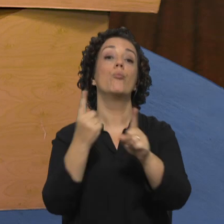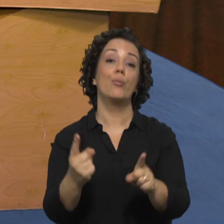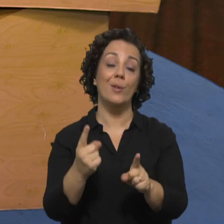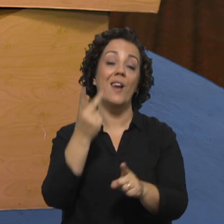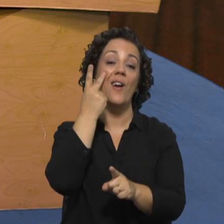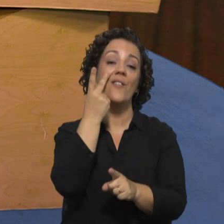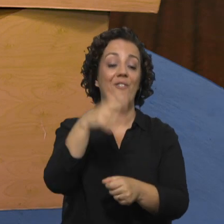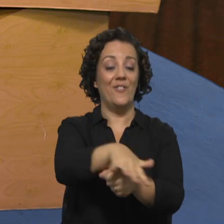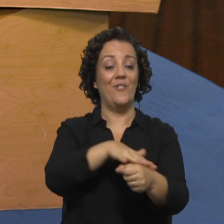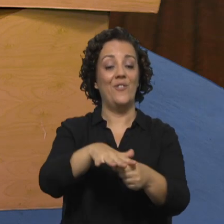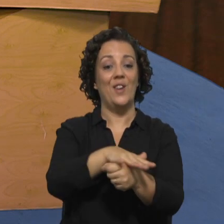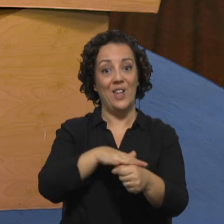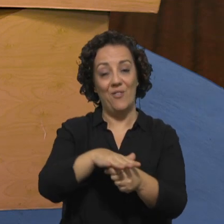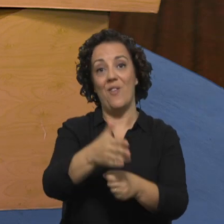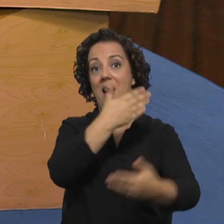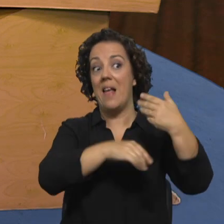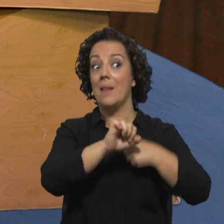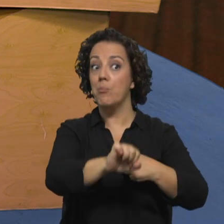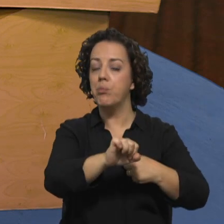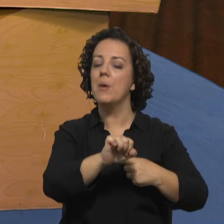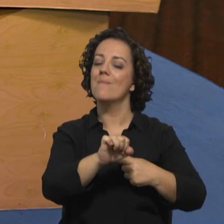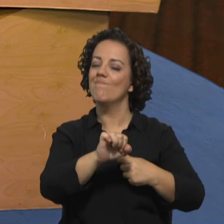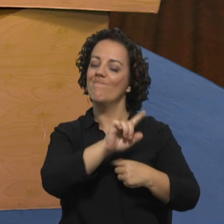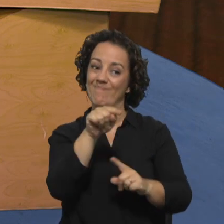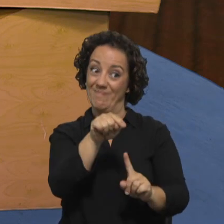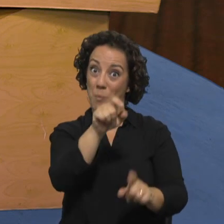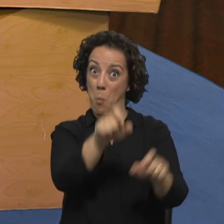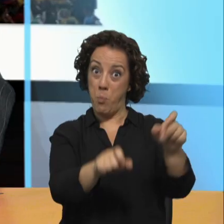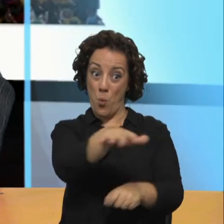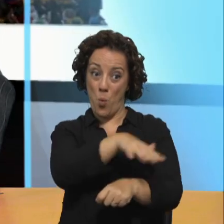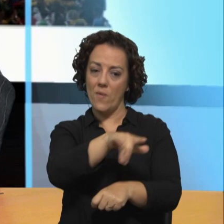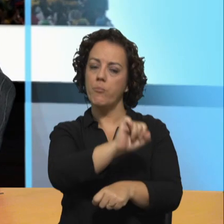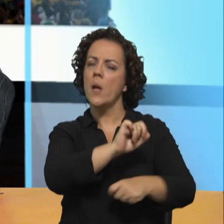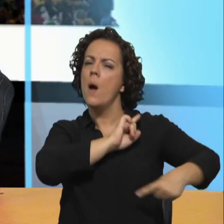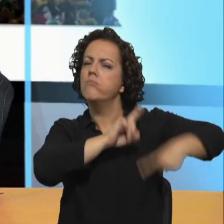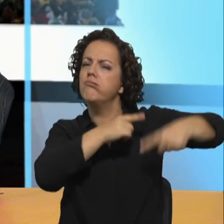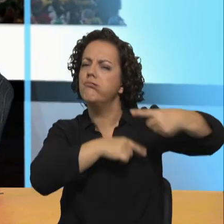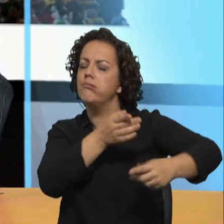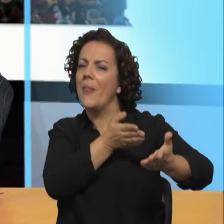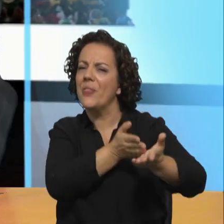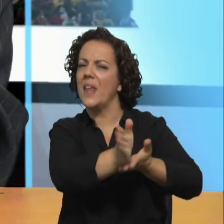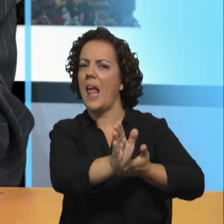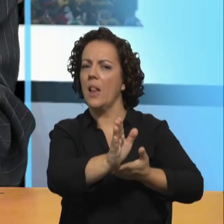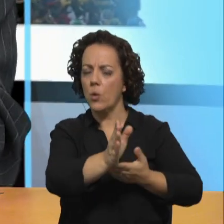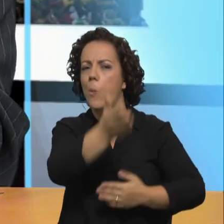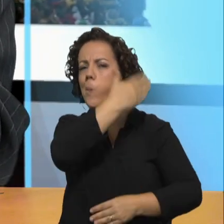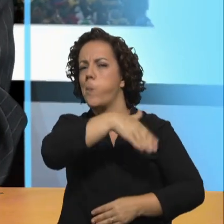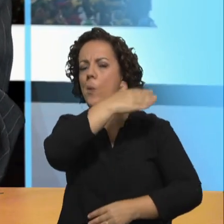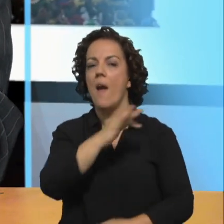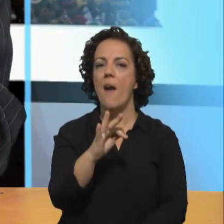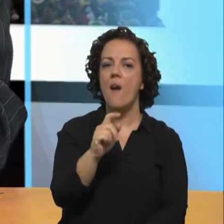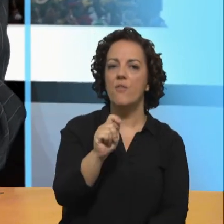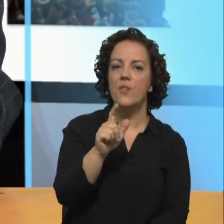era considerado descendentes dos filisteus. Bem, nós temos aqui